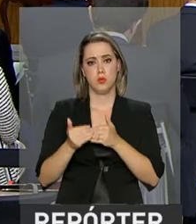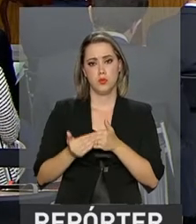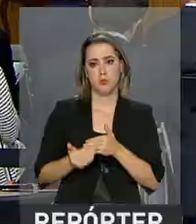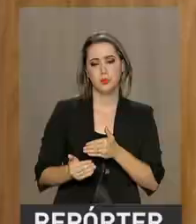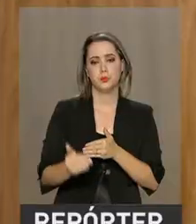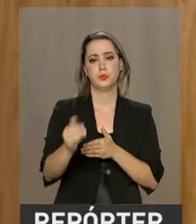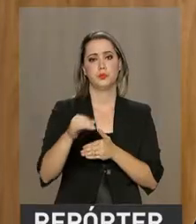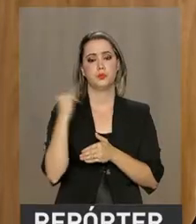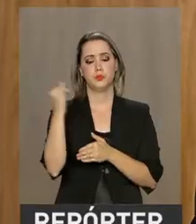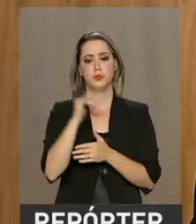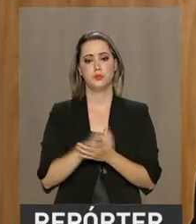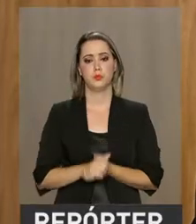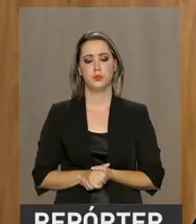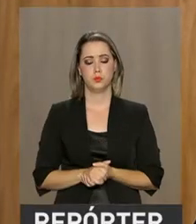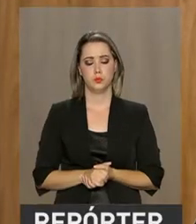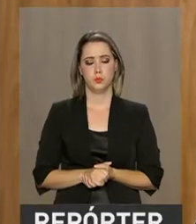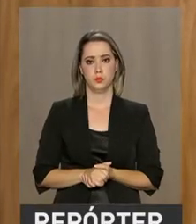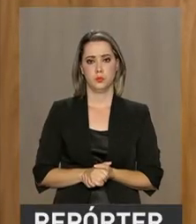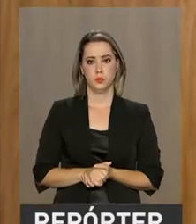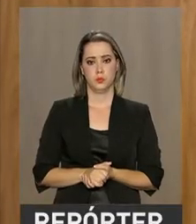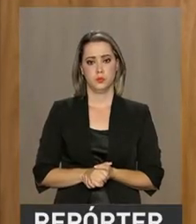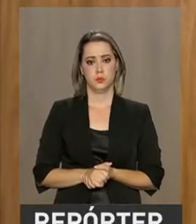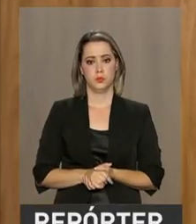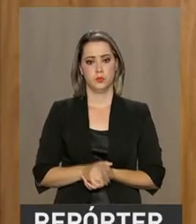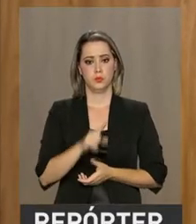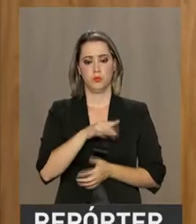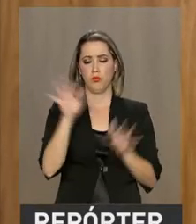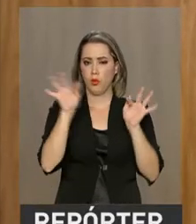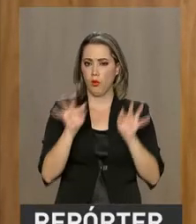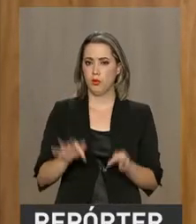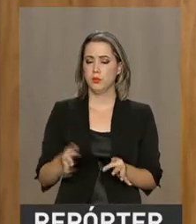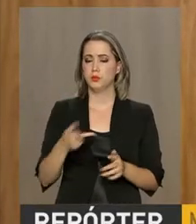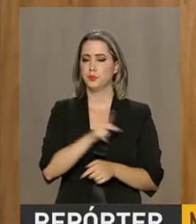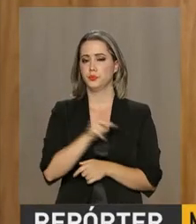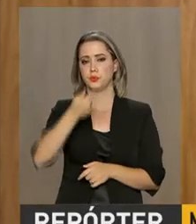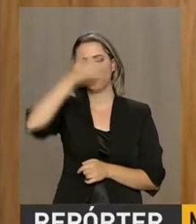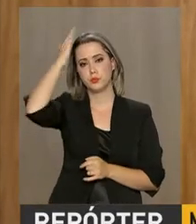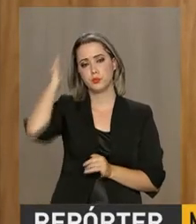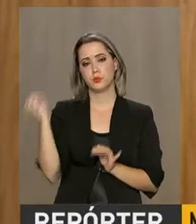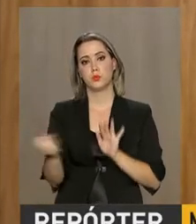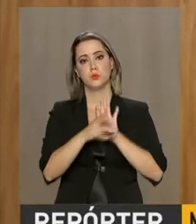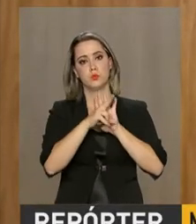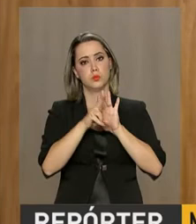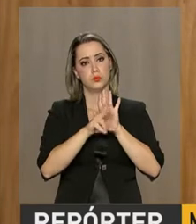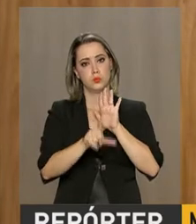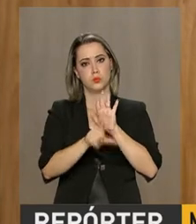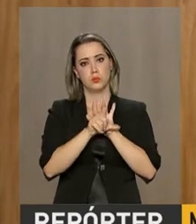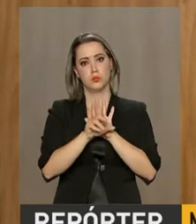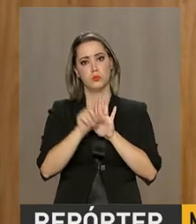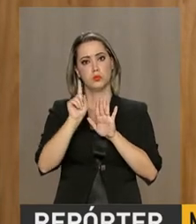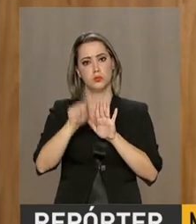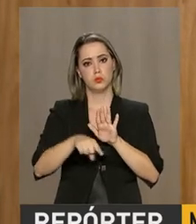progresso é solicitado ao presidente temer por reformas empreendidas